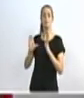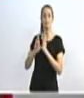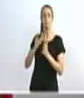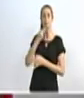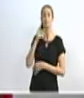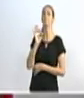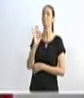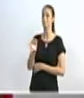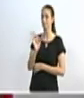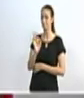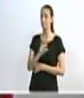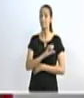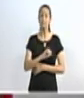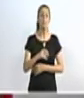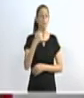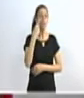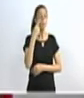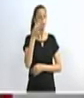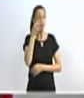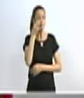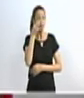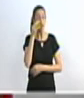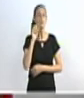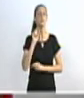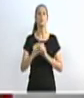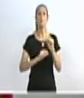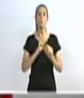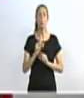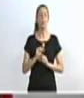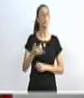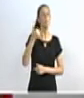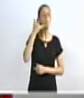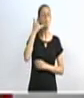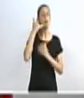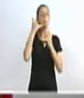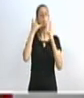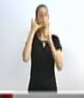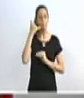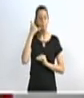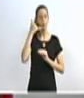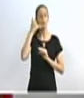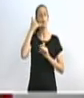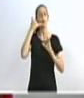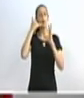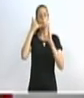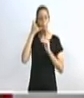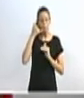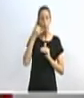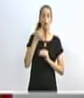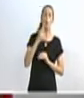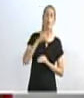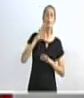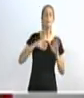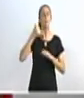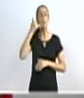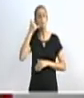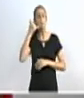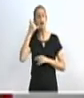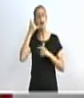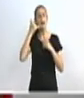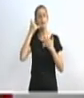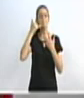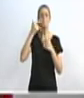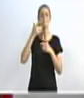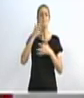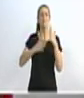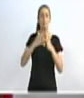pegar... A nossa realidade é de um tráfego de voz caindo, estável e caindo levemente, e um tráfego de